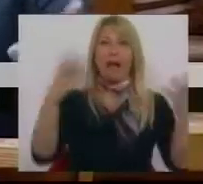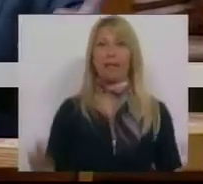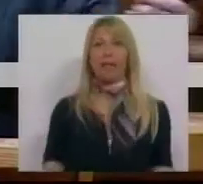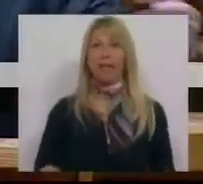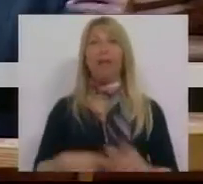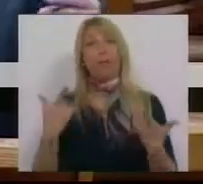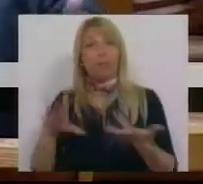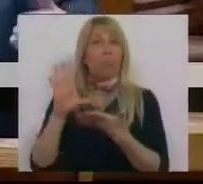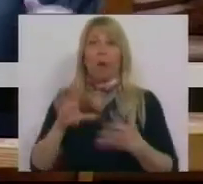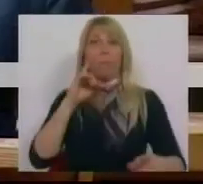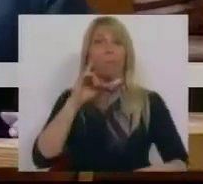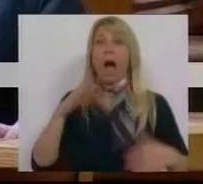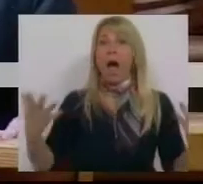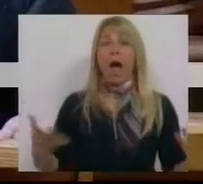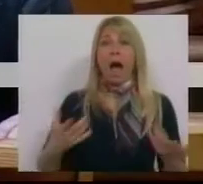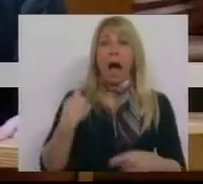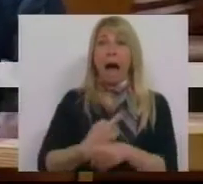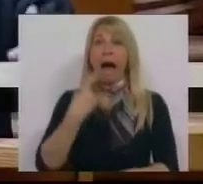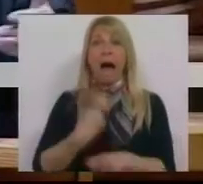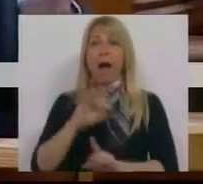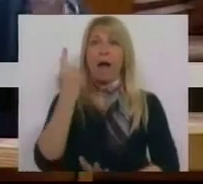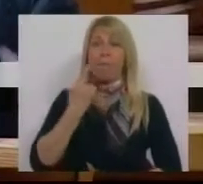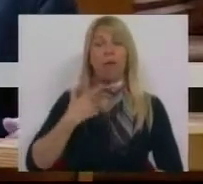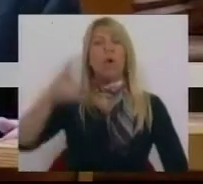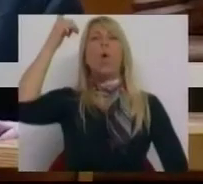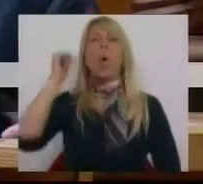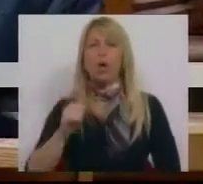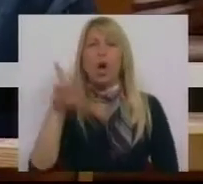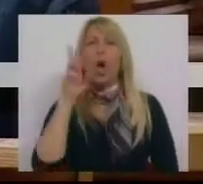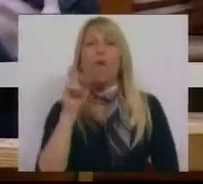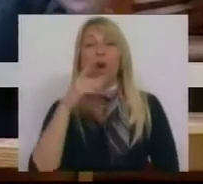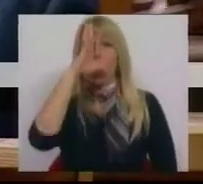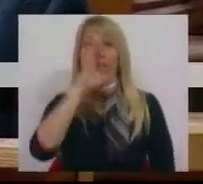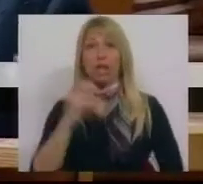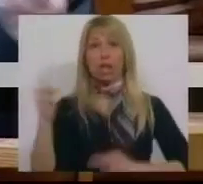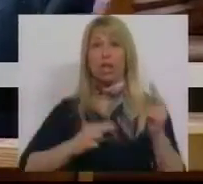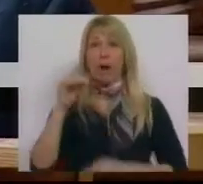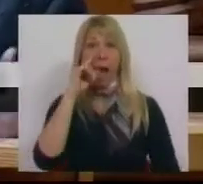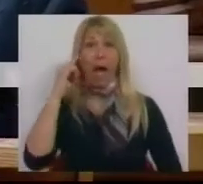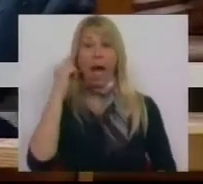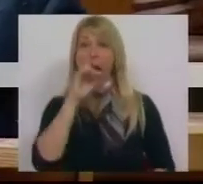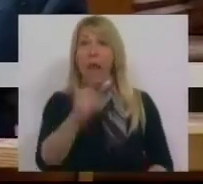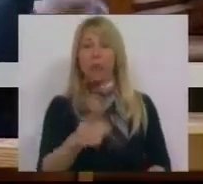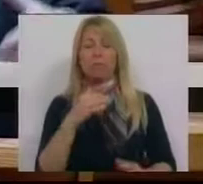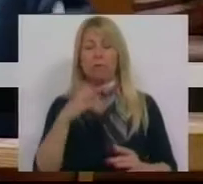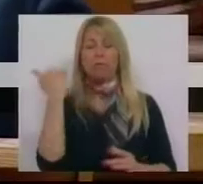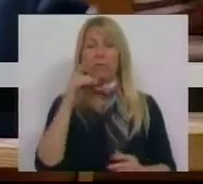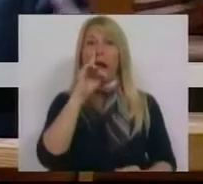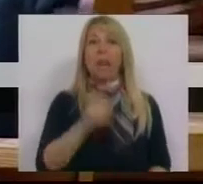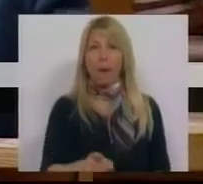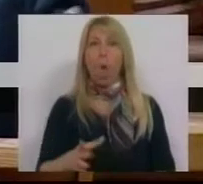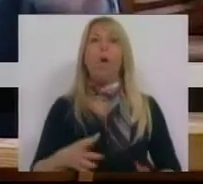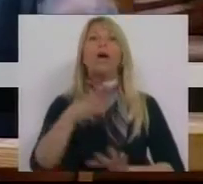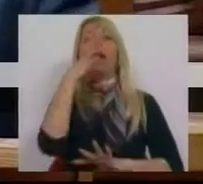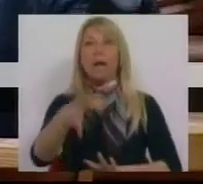contrário, aliás, basta ouvir ontem o Ministro das Finanças alemão, Schäuble, já a falar da alteração dos tratados e a criação de